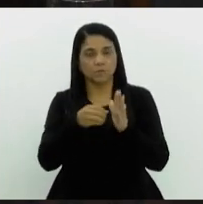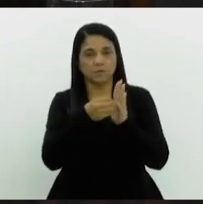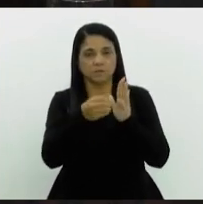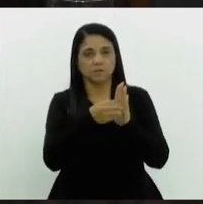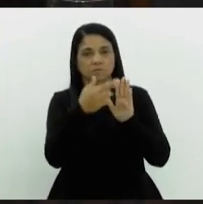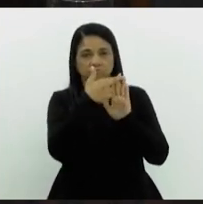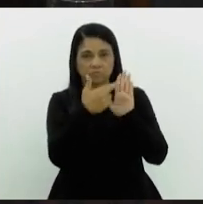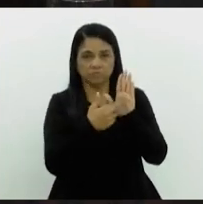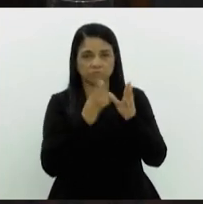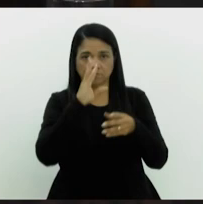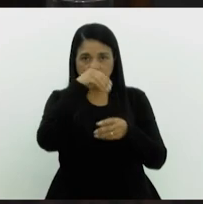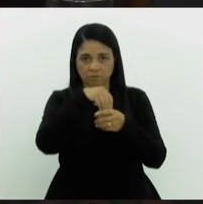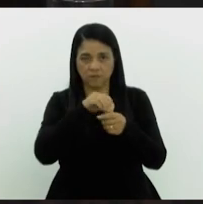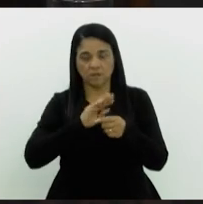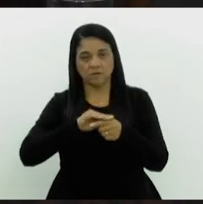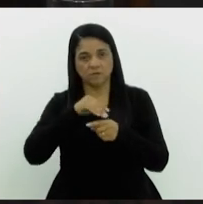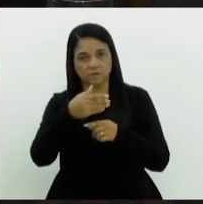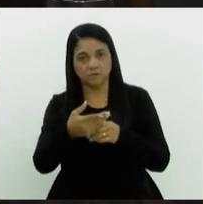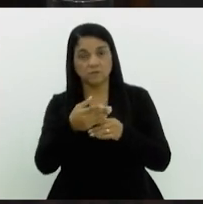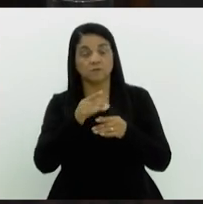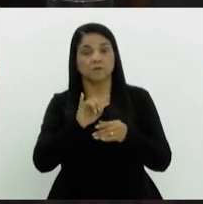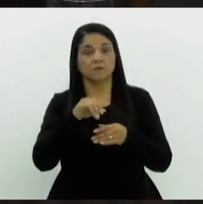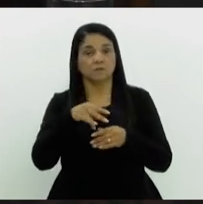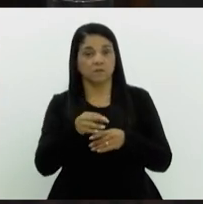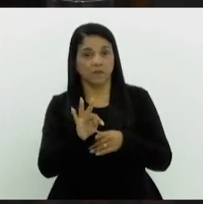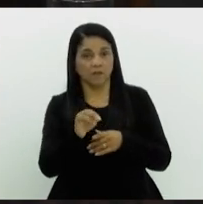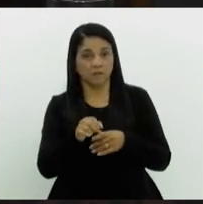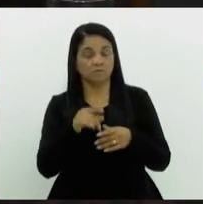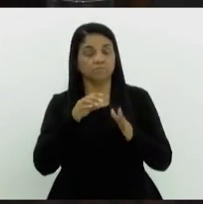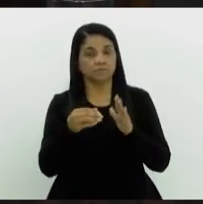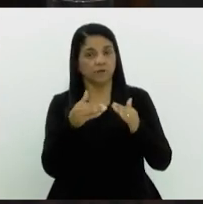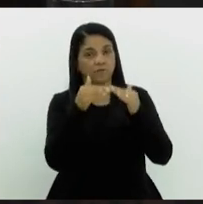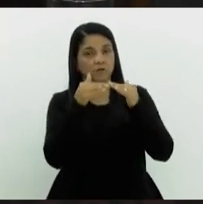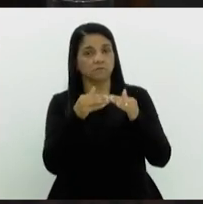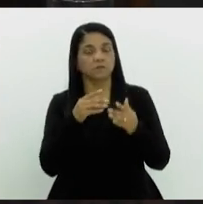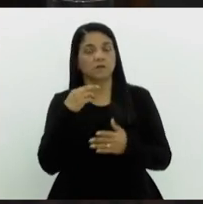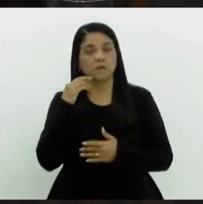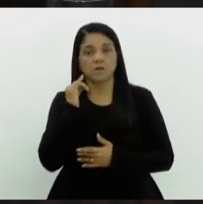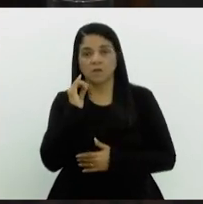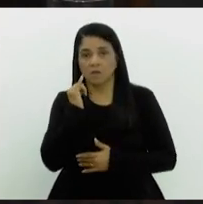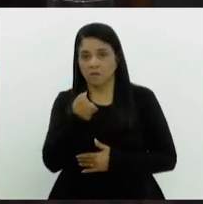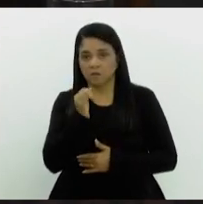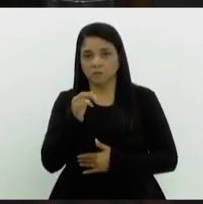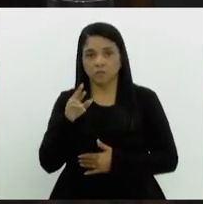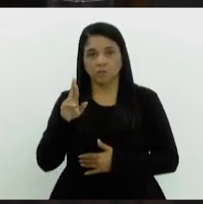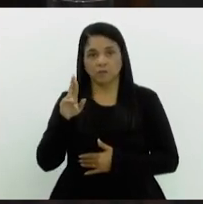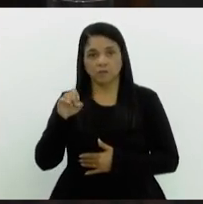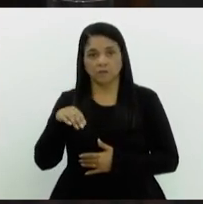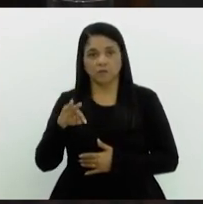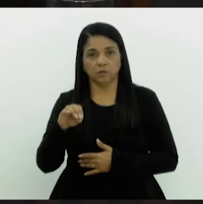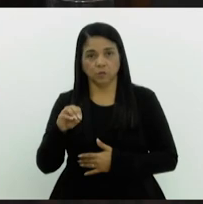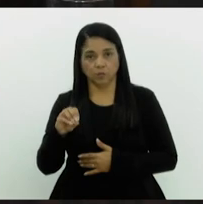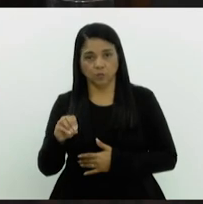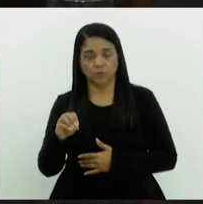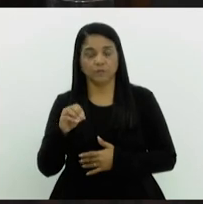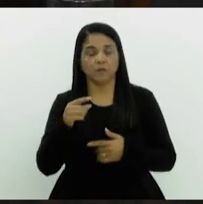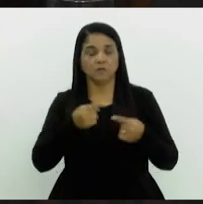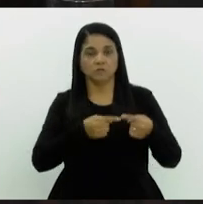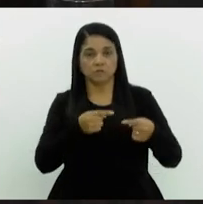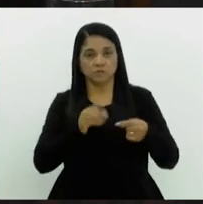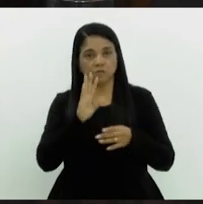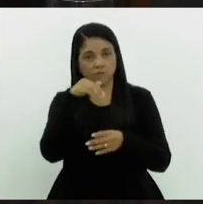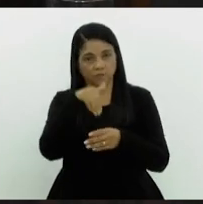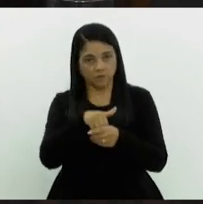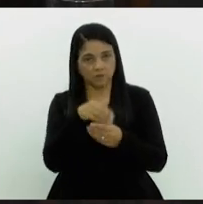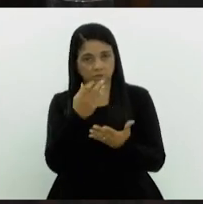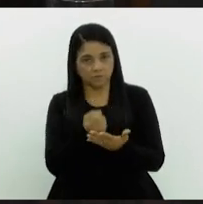Internas, Proposições Externas, favorável. Relator, deputado Renato Miranda. Em discussão, para discutir, em votação, os senhores que